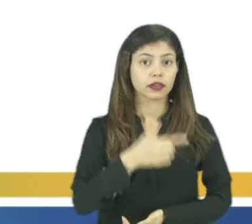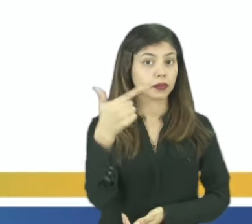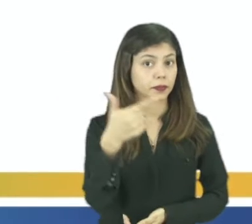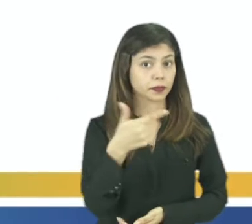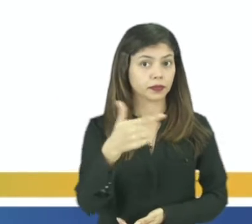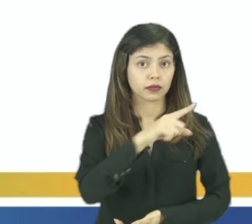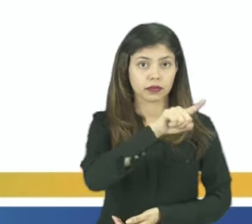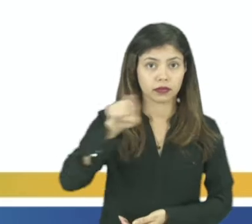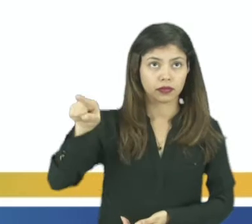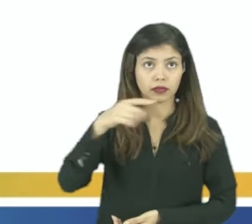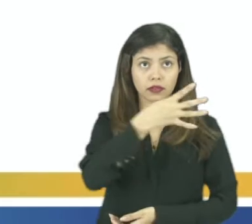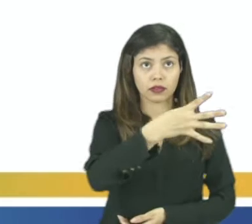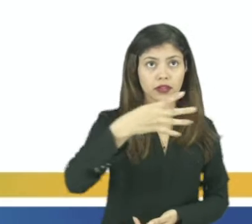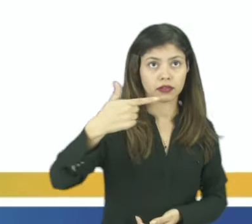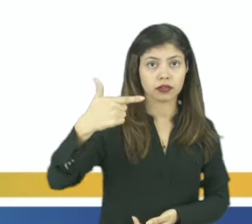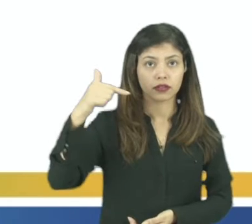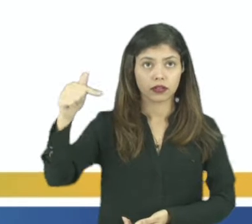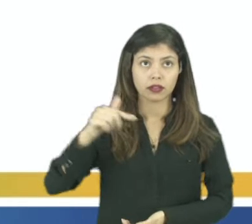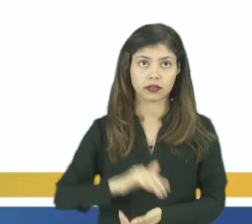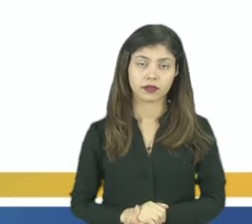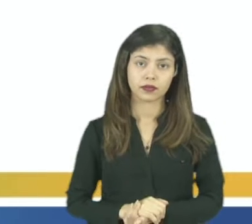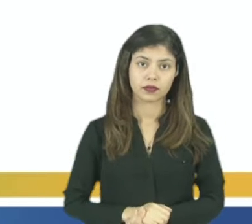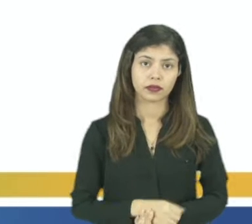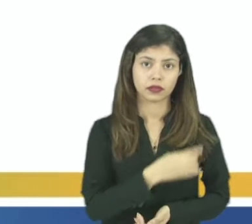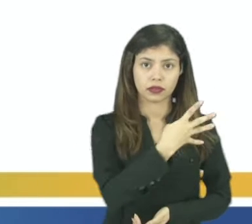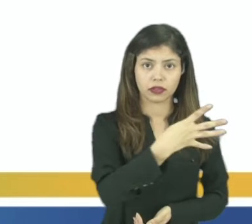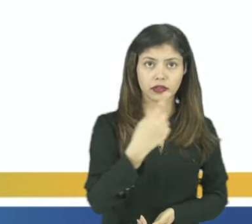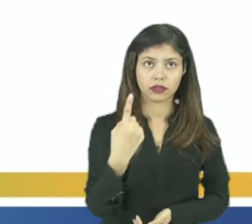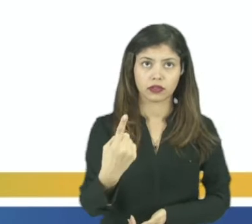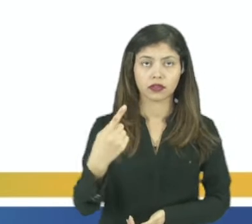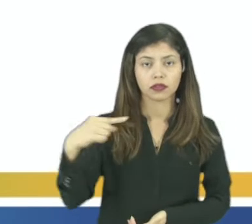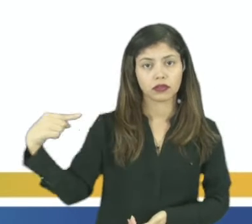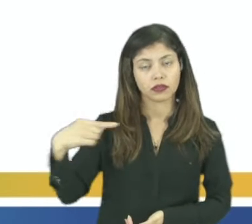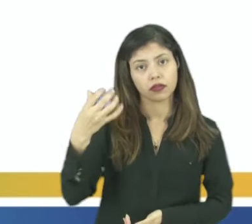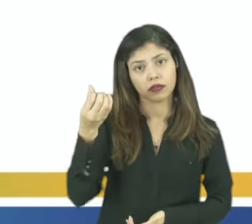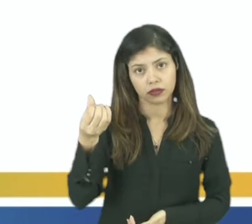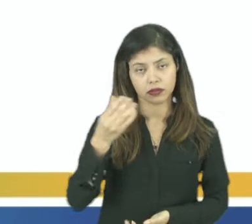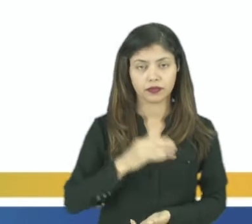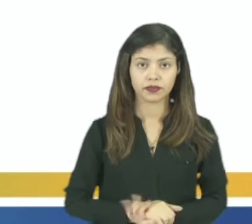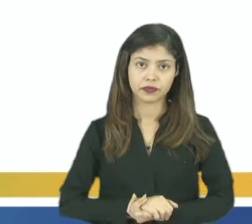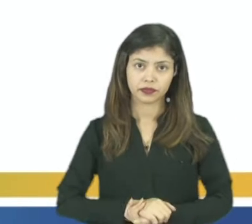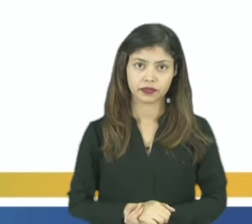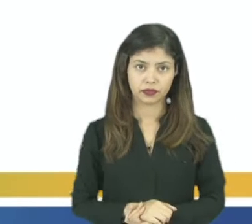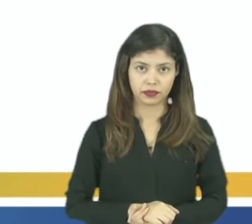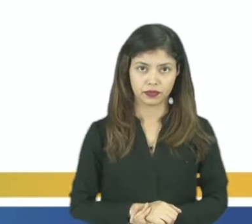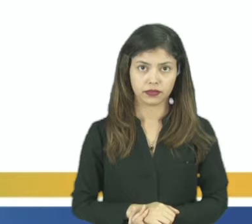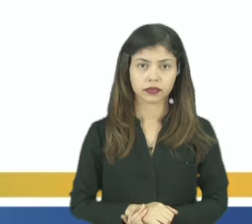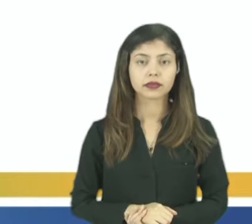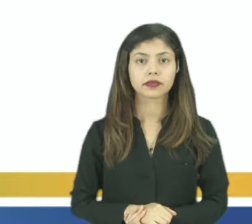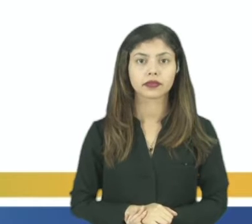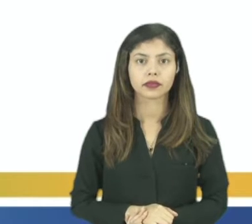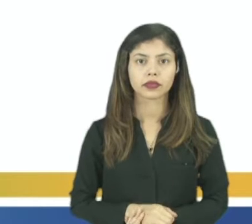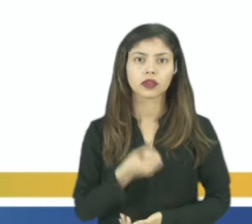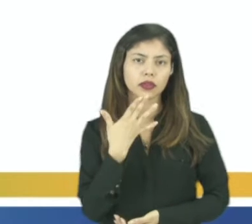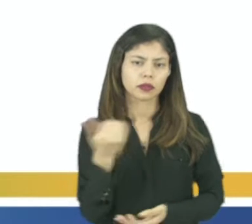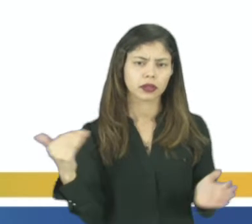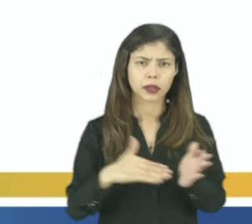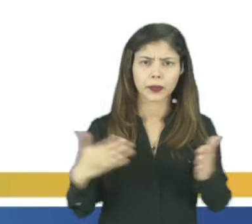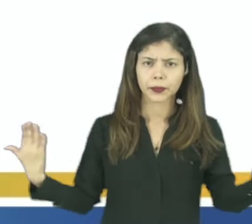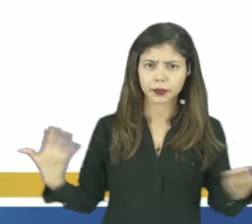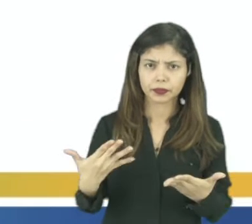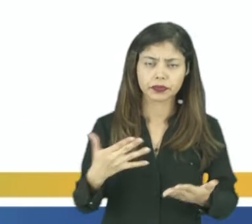linha, o 4, o 2 e o 7. E na terceira linha, o 4, o 1 e o menos 6. Tudo bem até